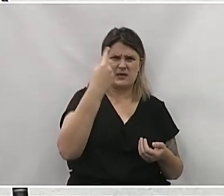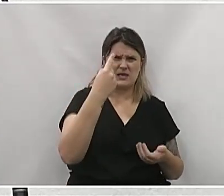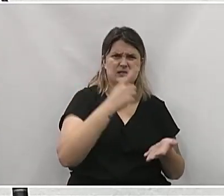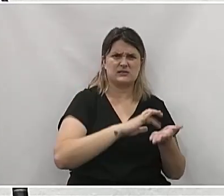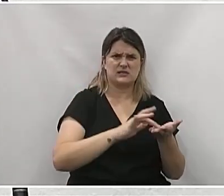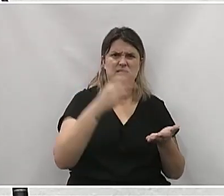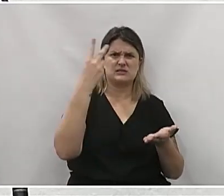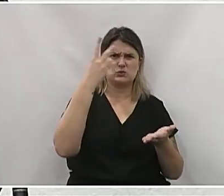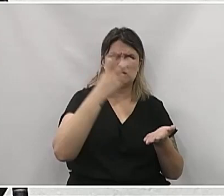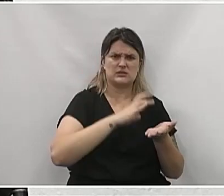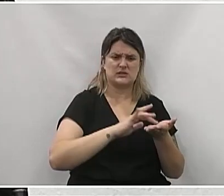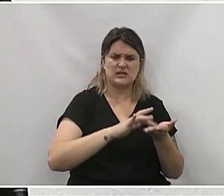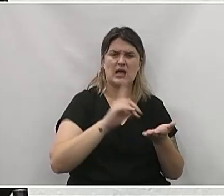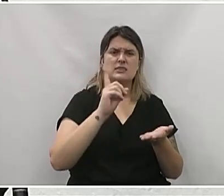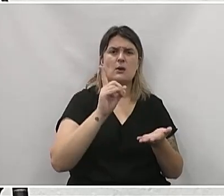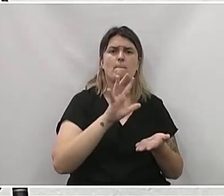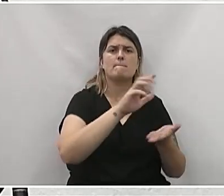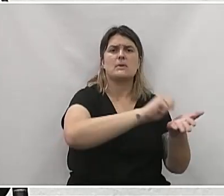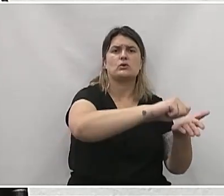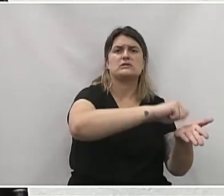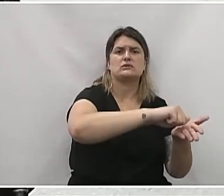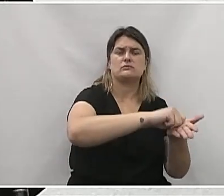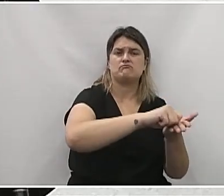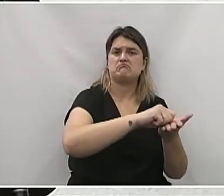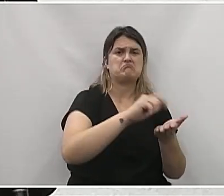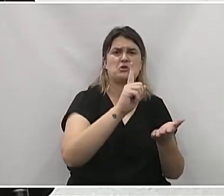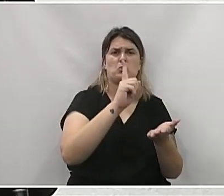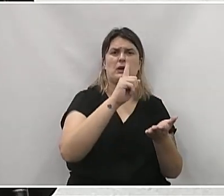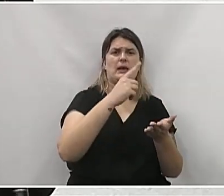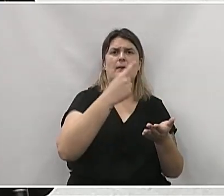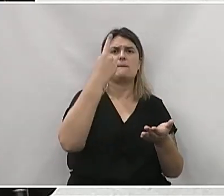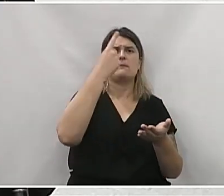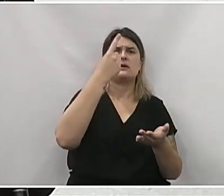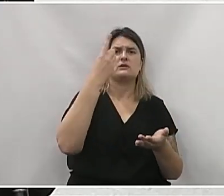segundo secretário, que não colheu as assinaturas, não é competência do